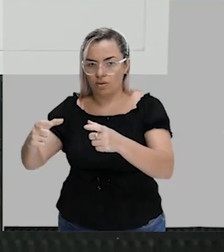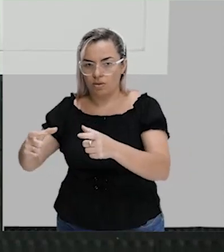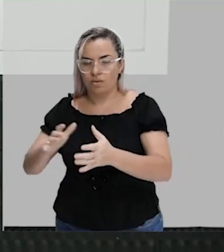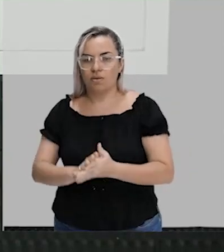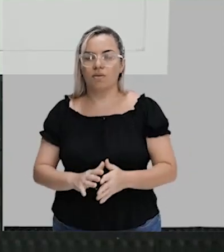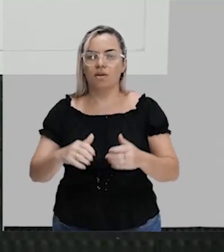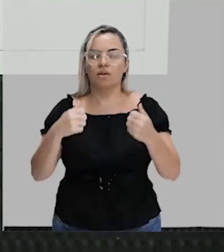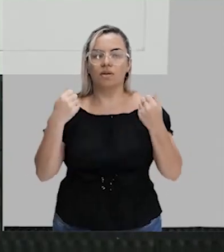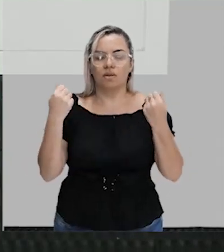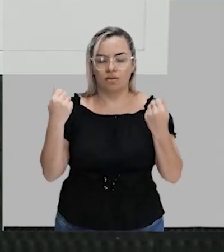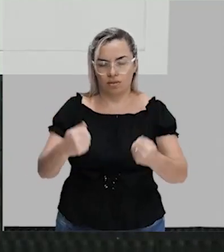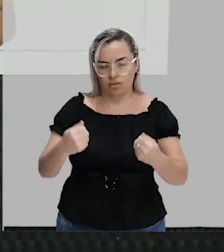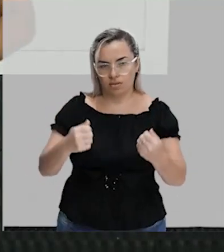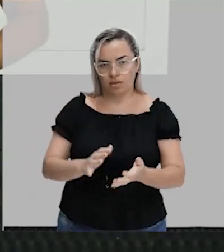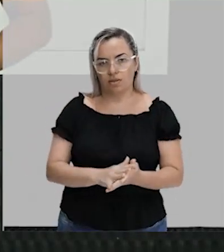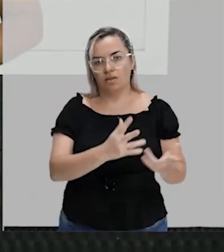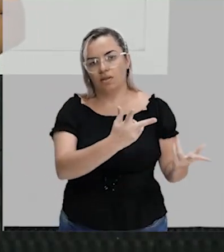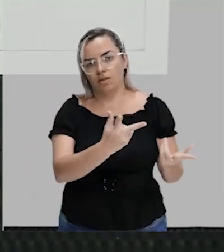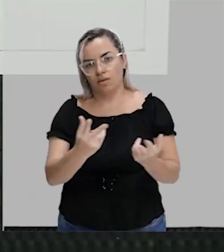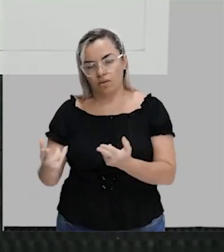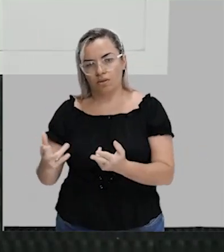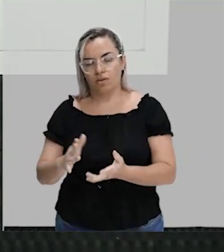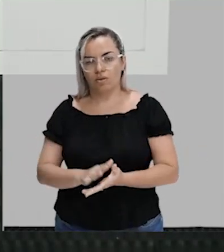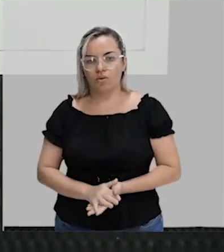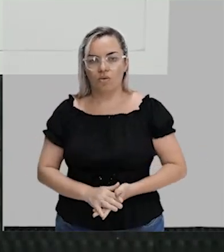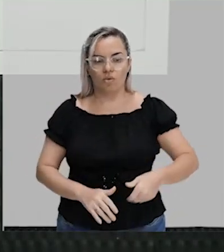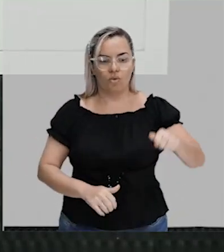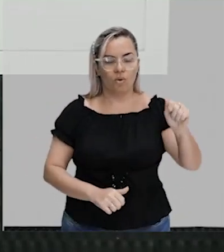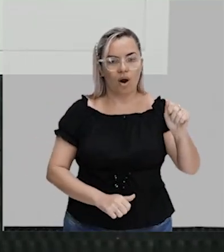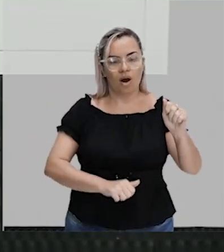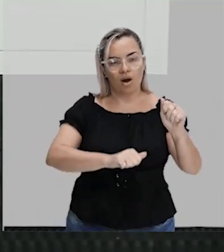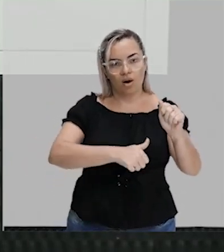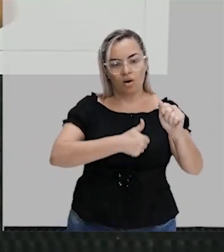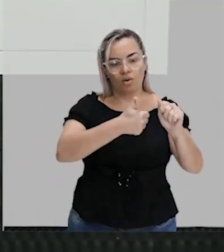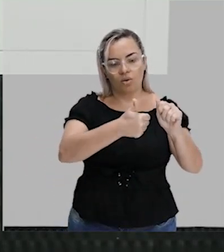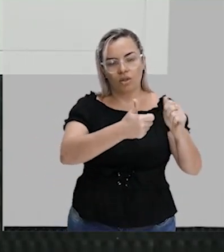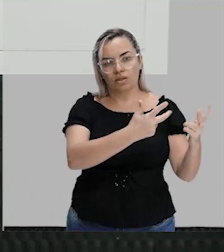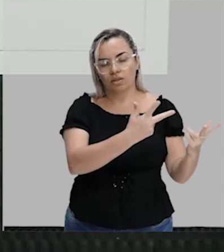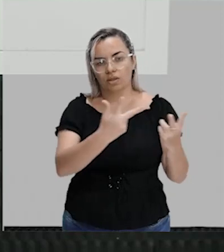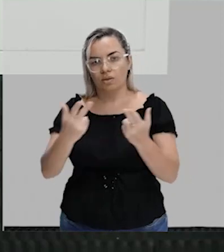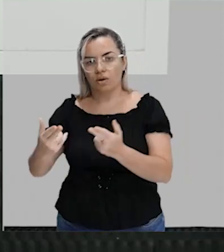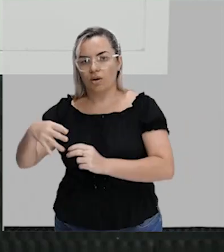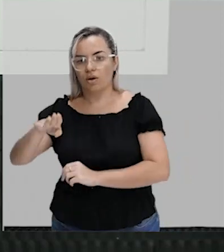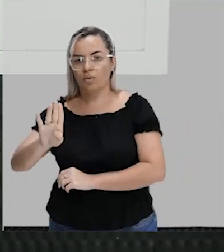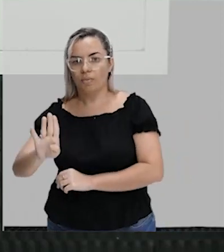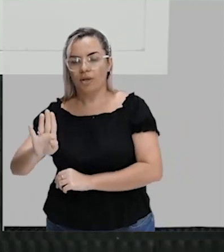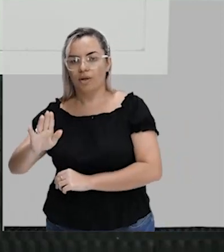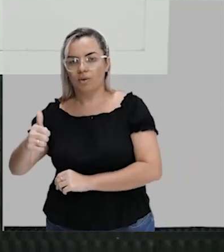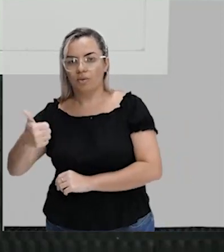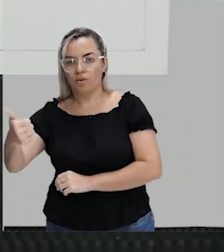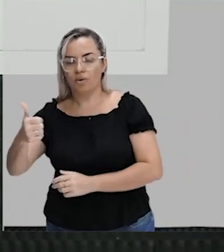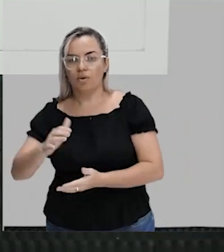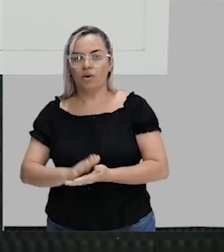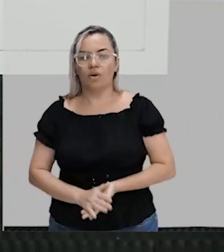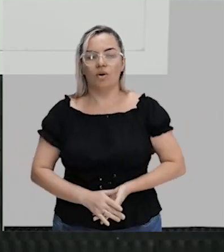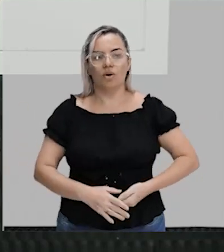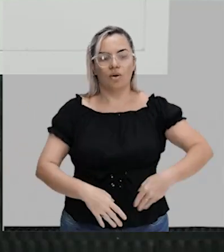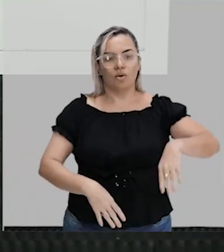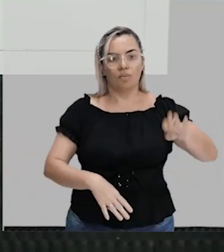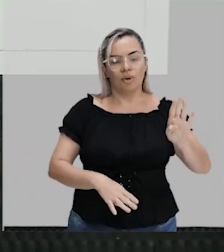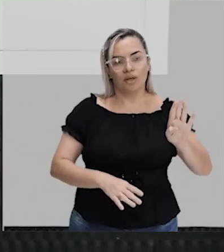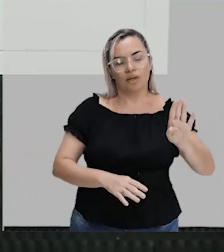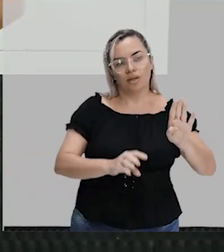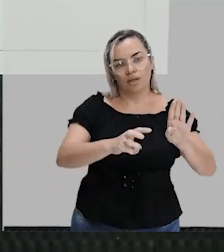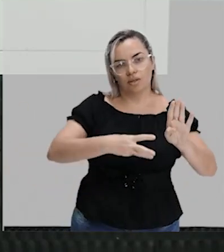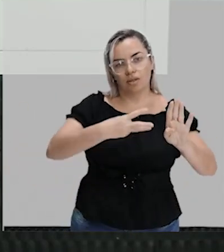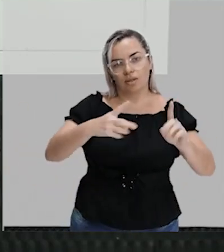certo o que que elemento de mesma posição o a1 e o B1 né o b32 e